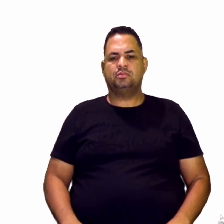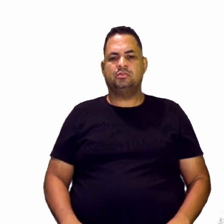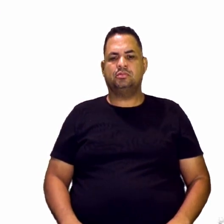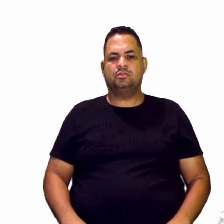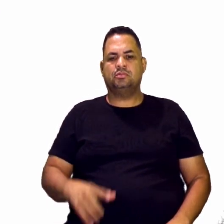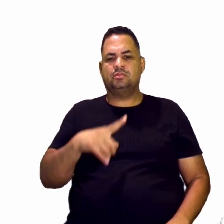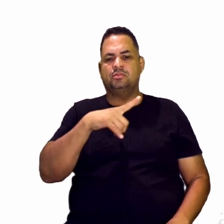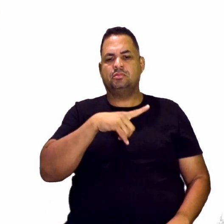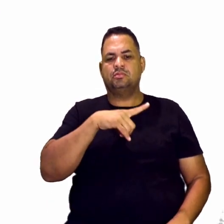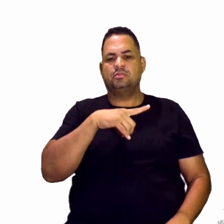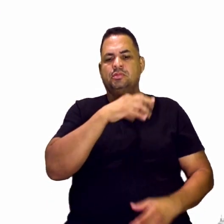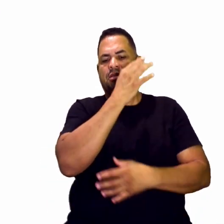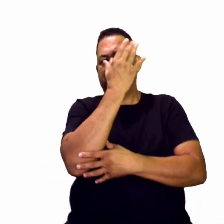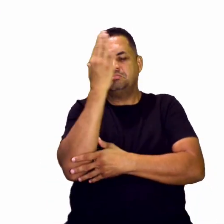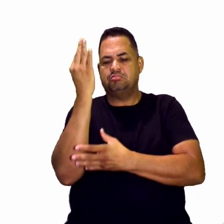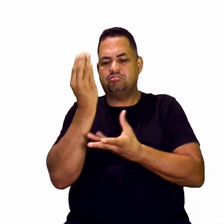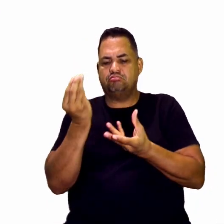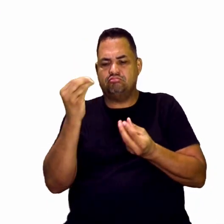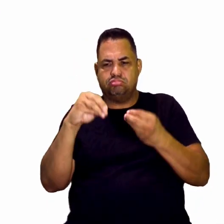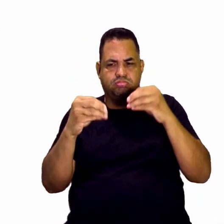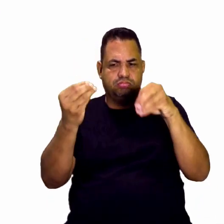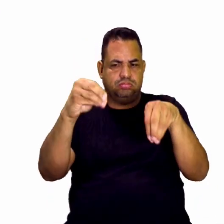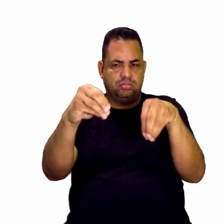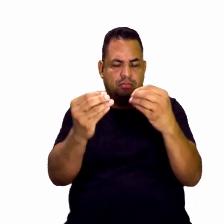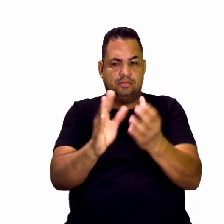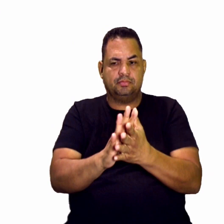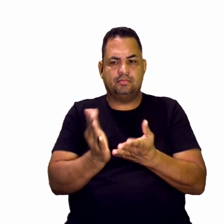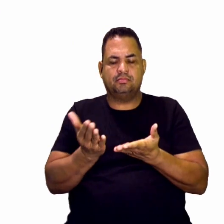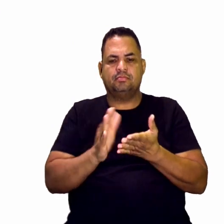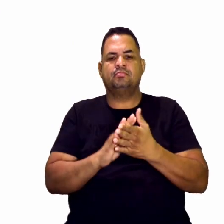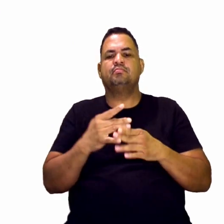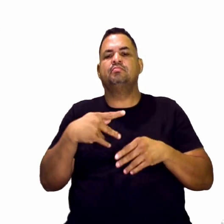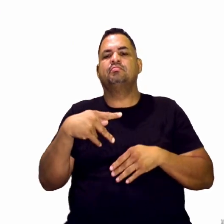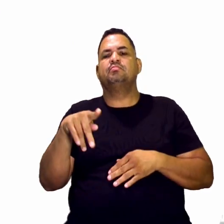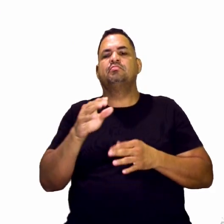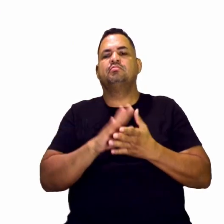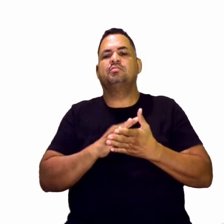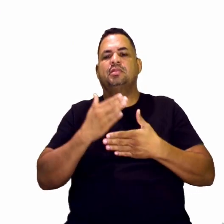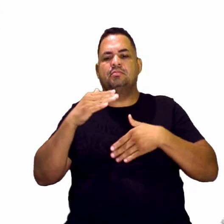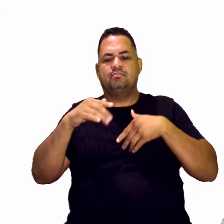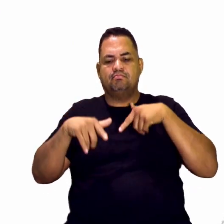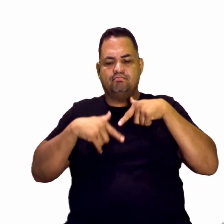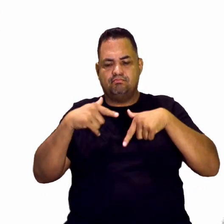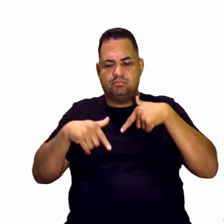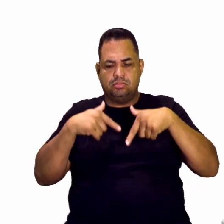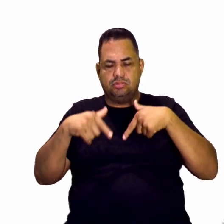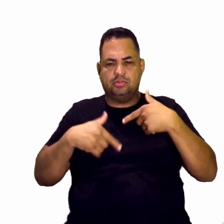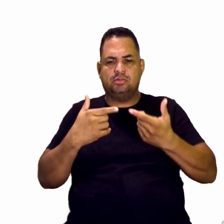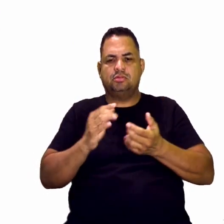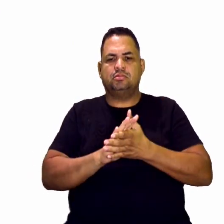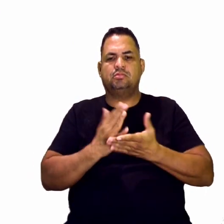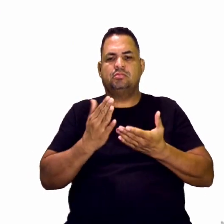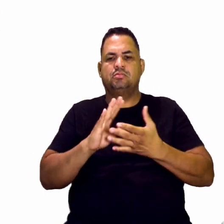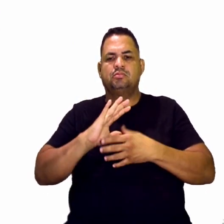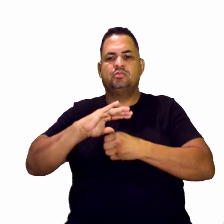eles têm plantações de árvores, para quê? Justamente para uma produção sustentável, para eles poderem estarem